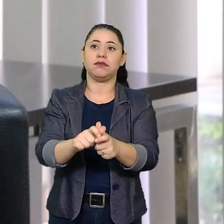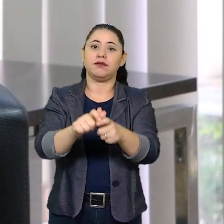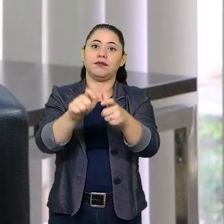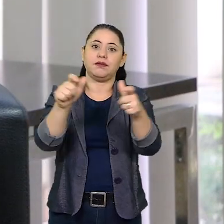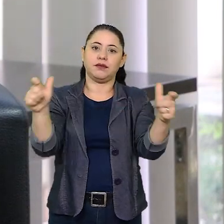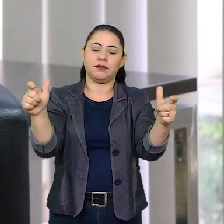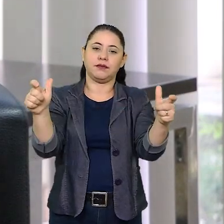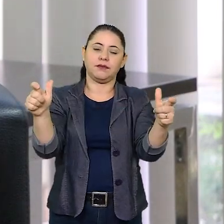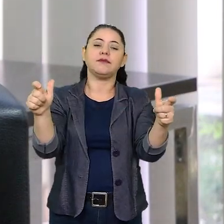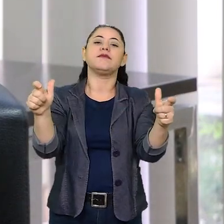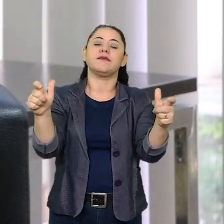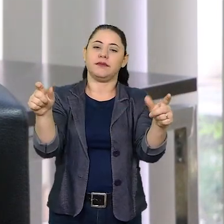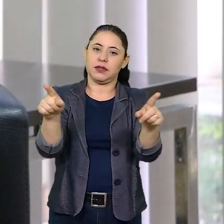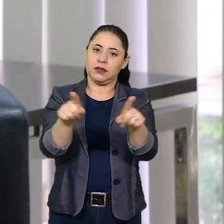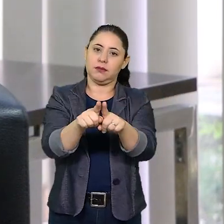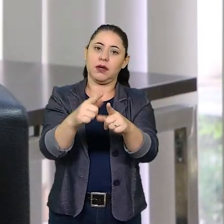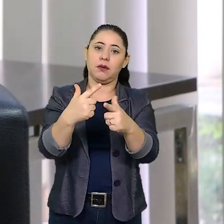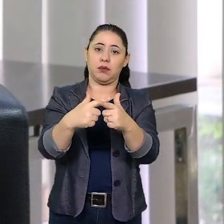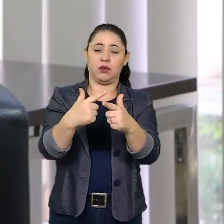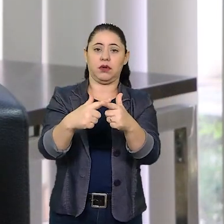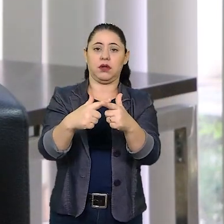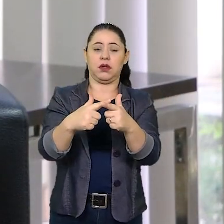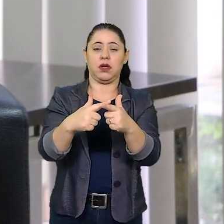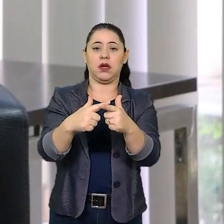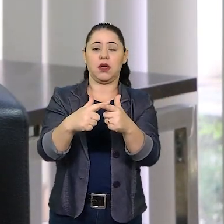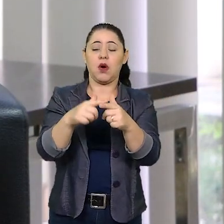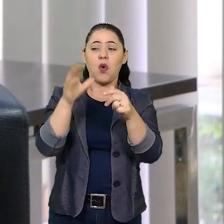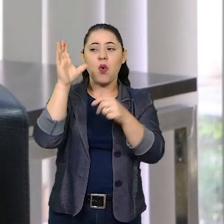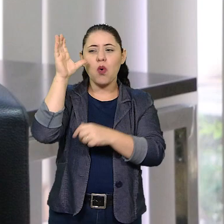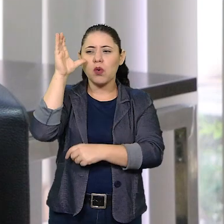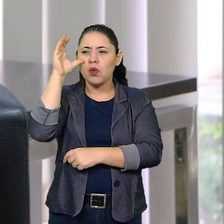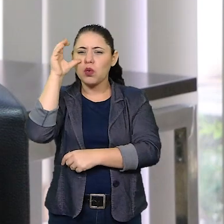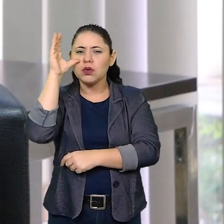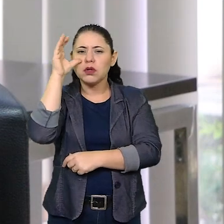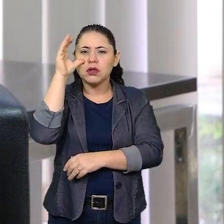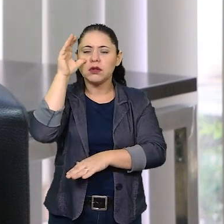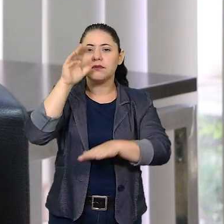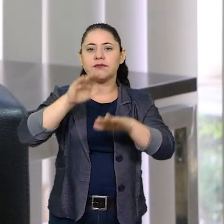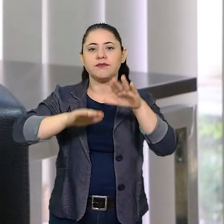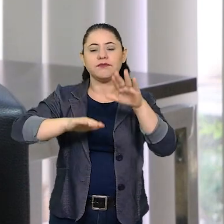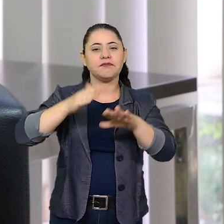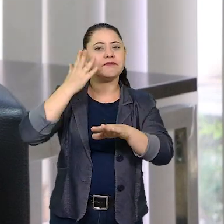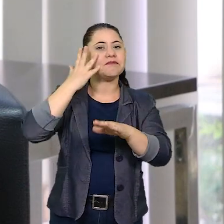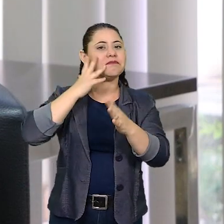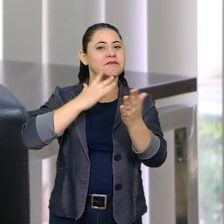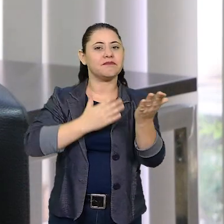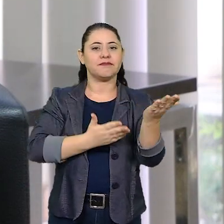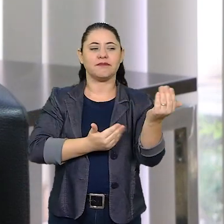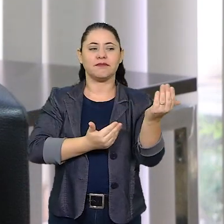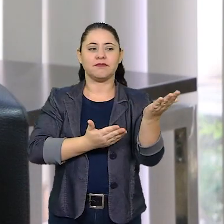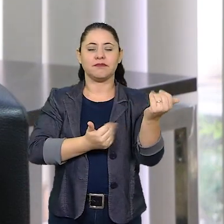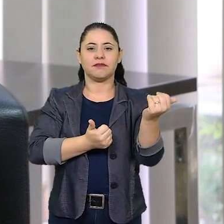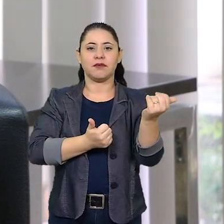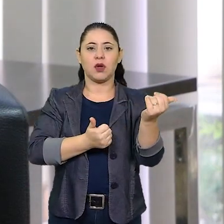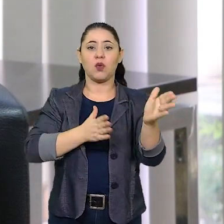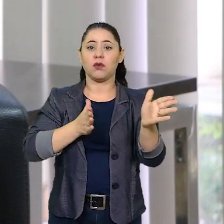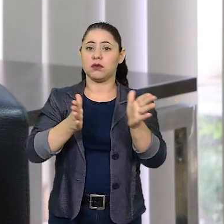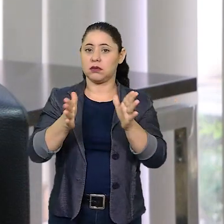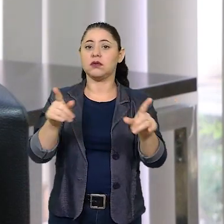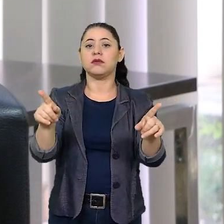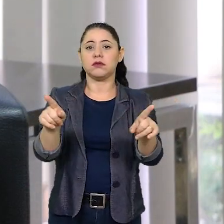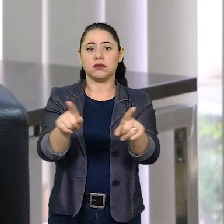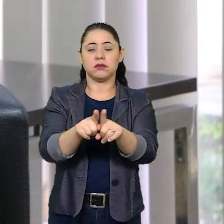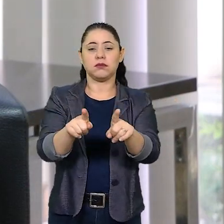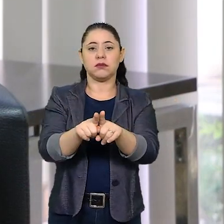está ampliado. E até por uma questão do fator da curiosidade infanto-juvenil, o